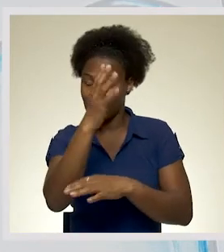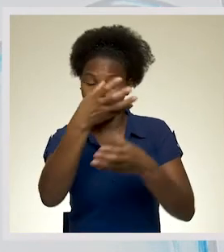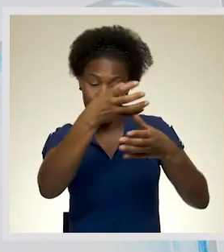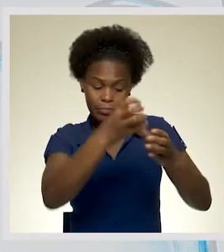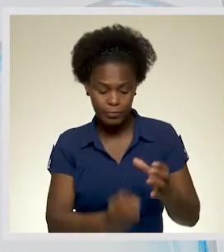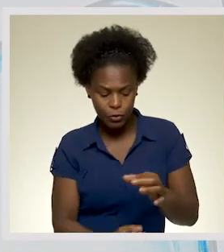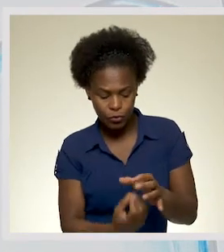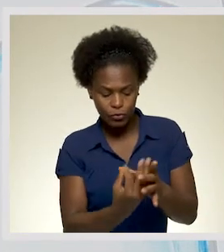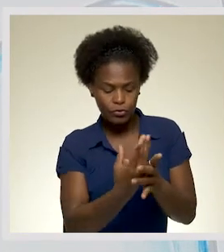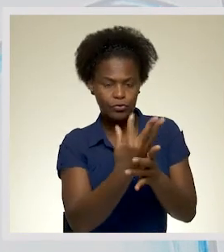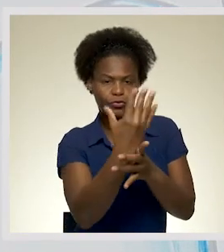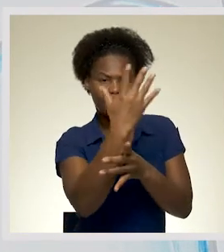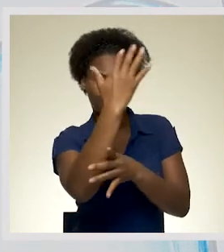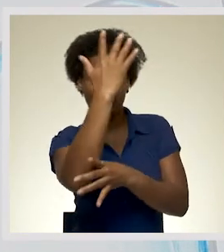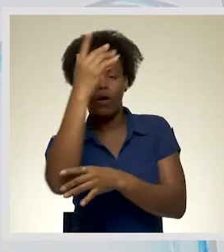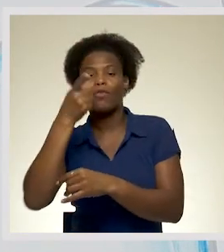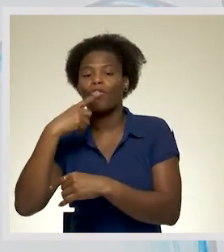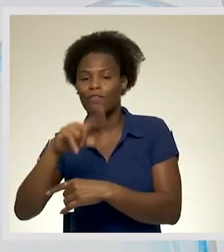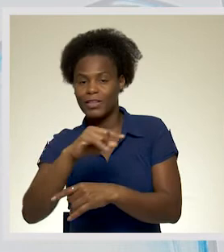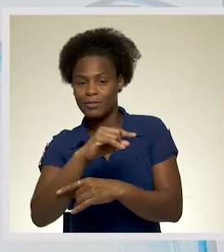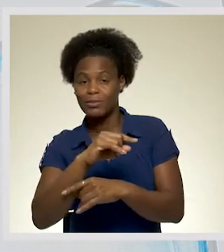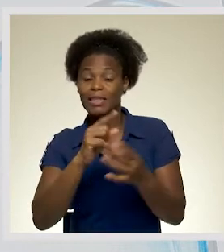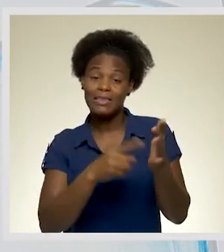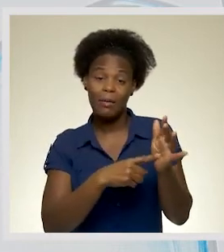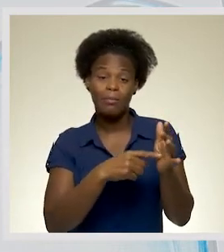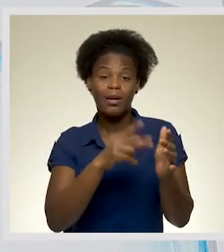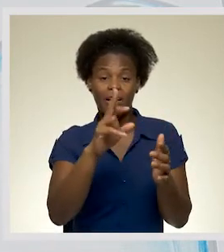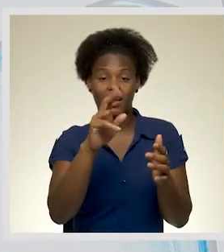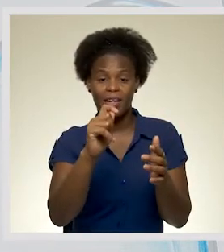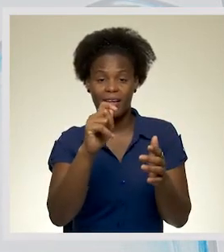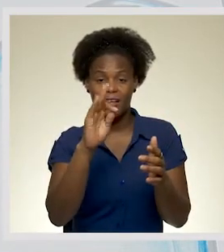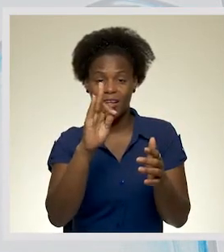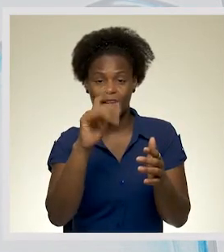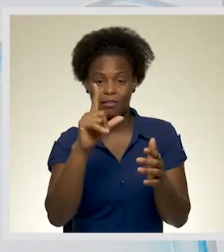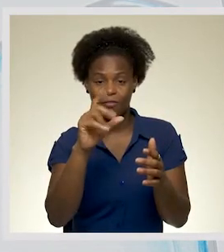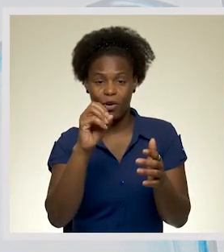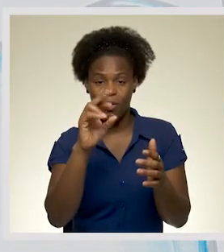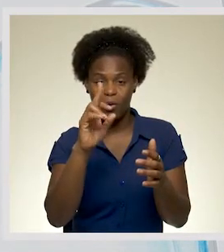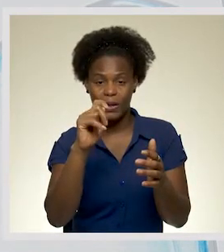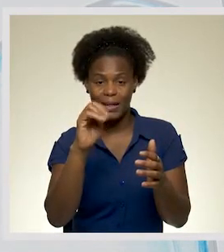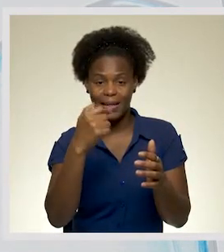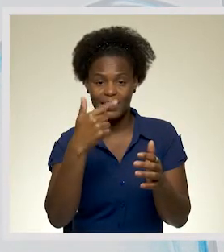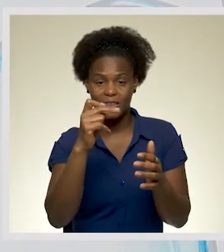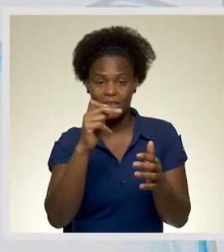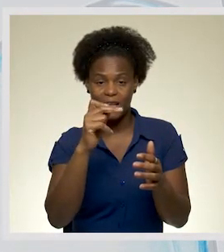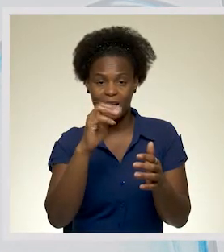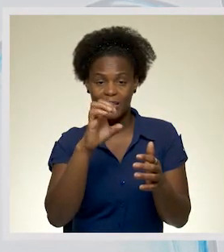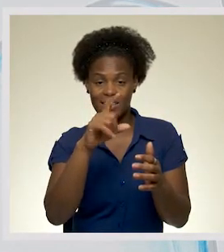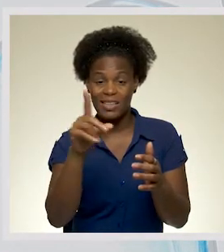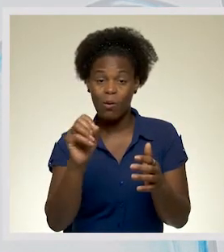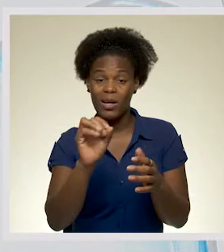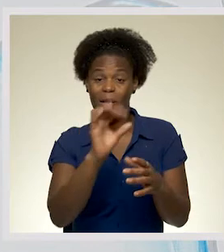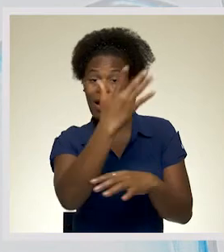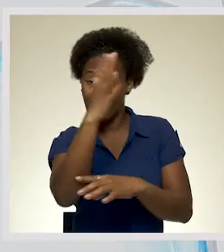que significa reflorestação? Cortamos uma árvore, ou duas ou três, devemos o quê?